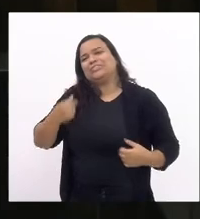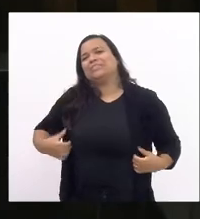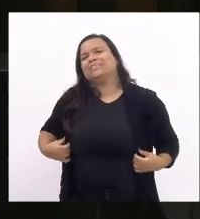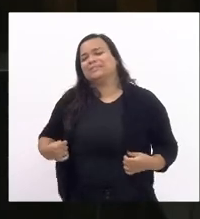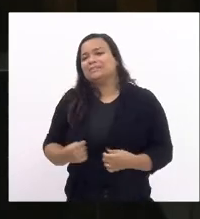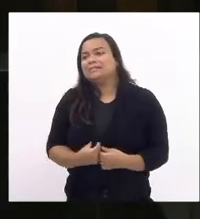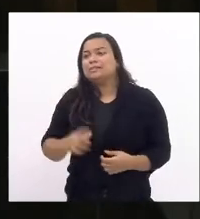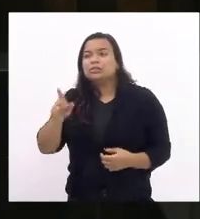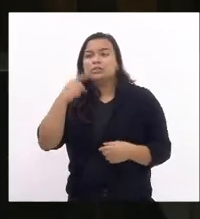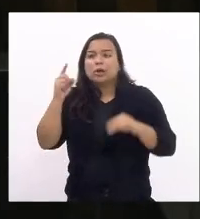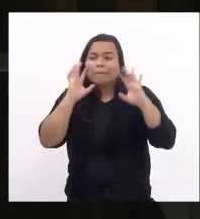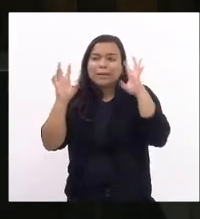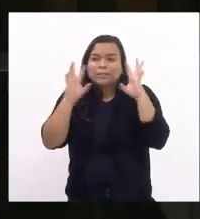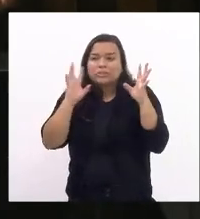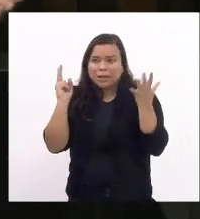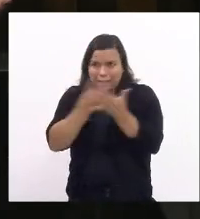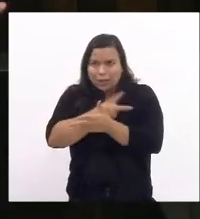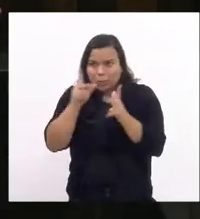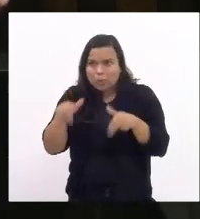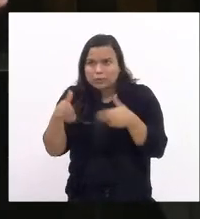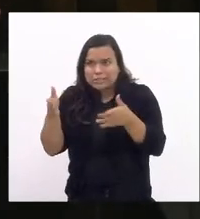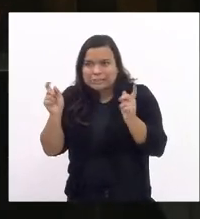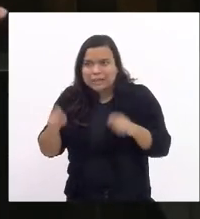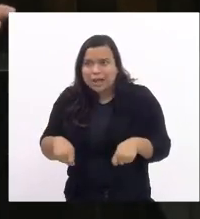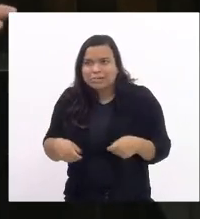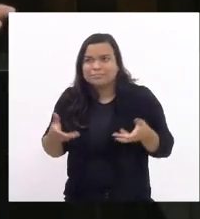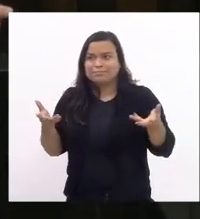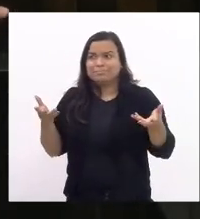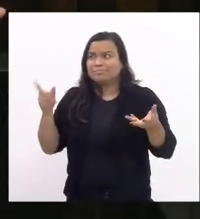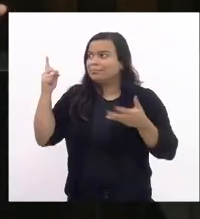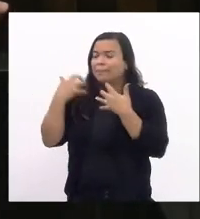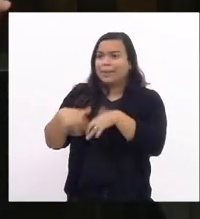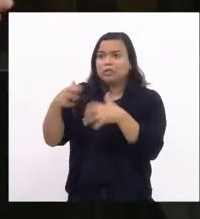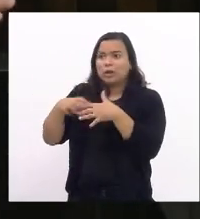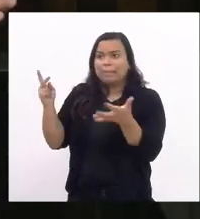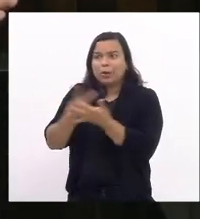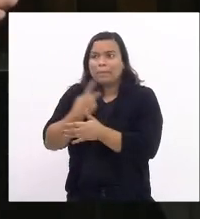Dava para imaginar que ia acontecer essa tragédia em Petrópolis?